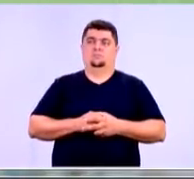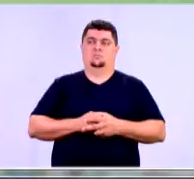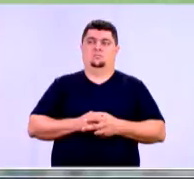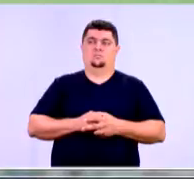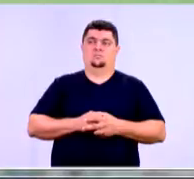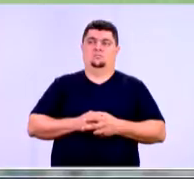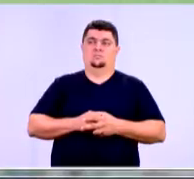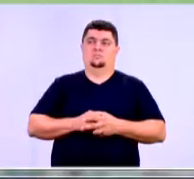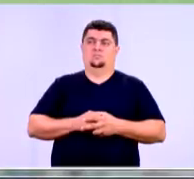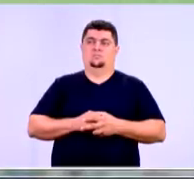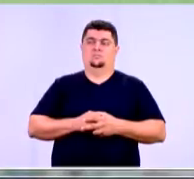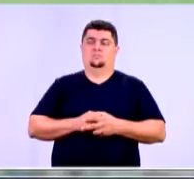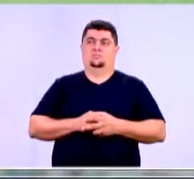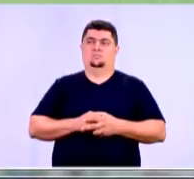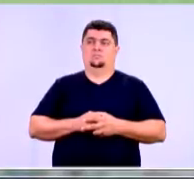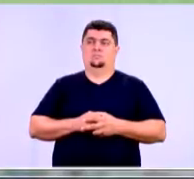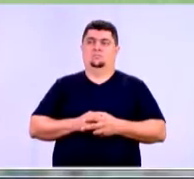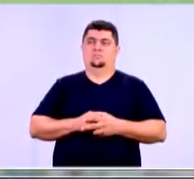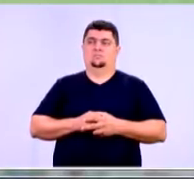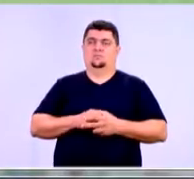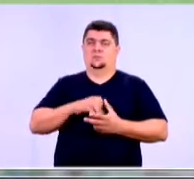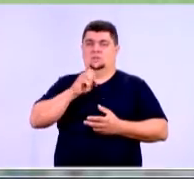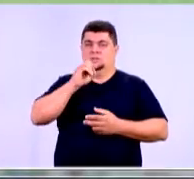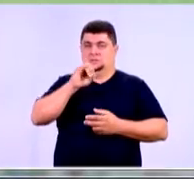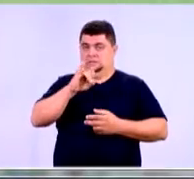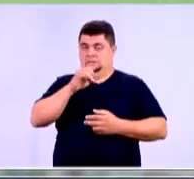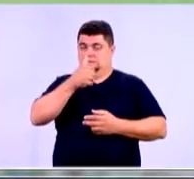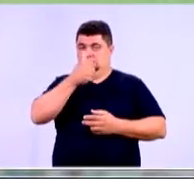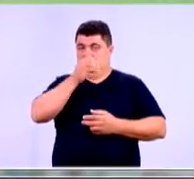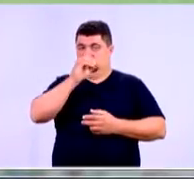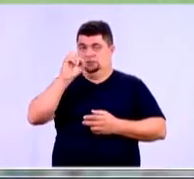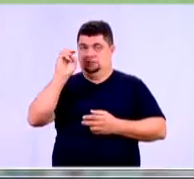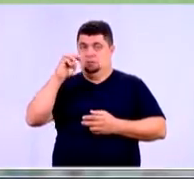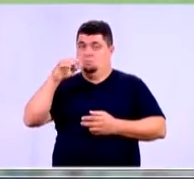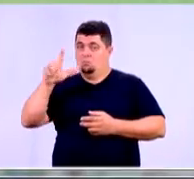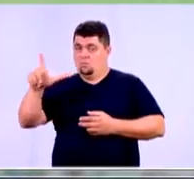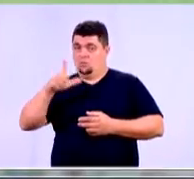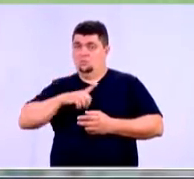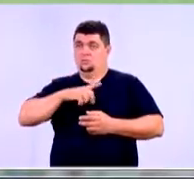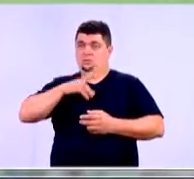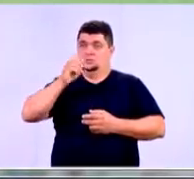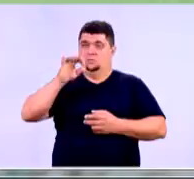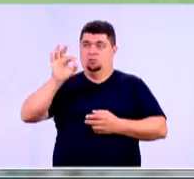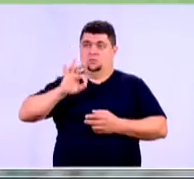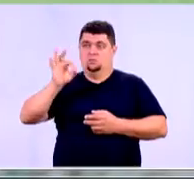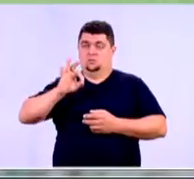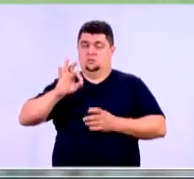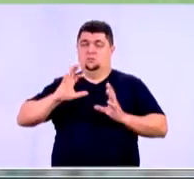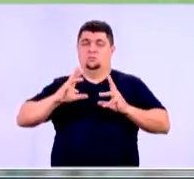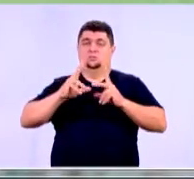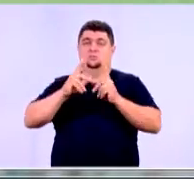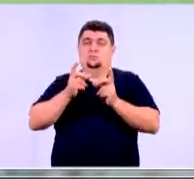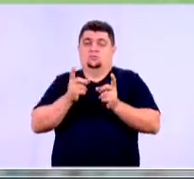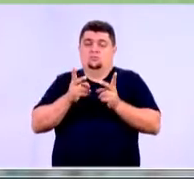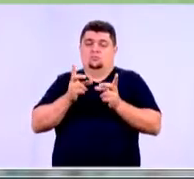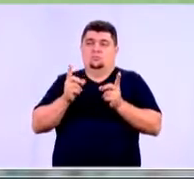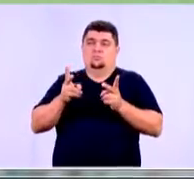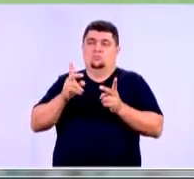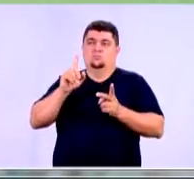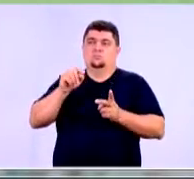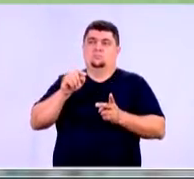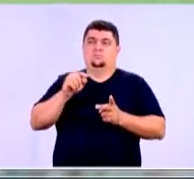R$100.000. Se esses R$100.000 de vendas a prazo representa 50% da venda dele, o total de vendas do Sr.